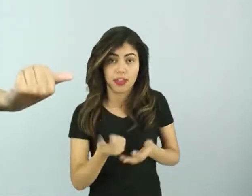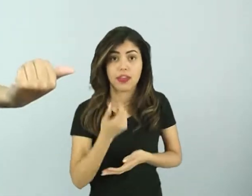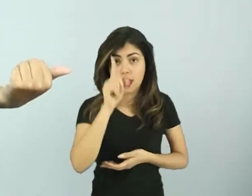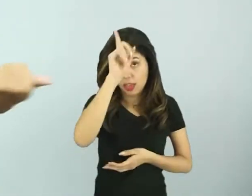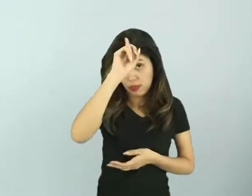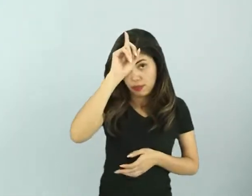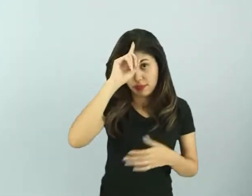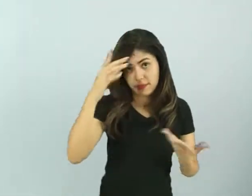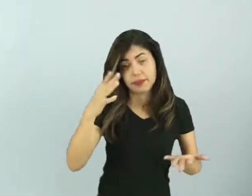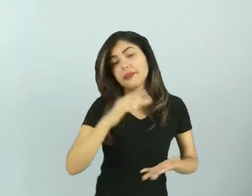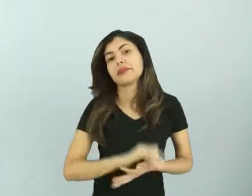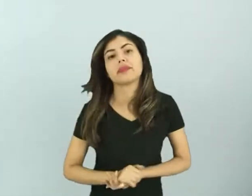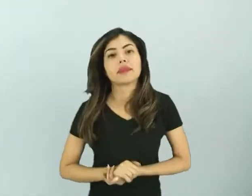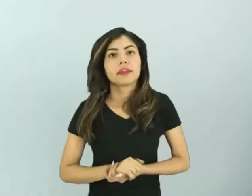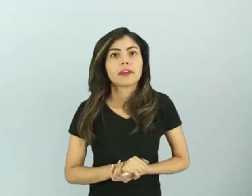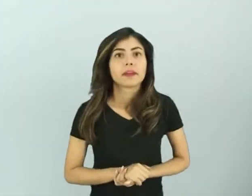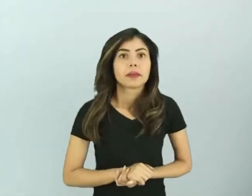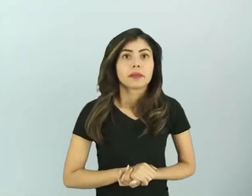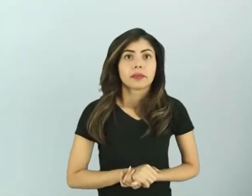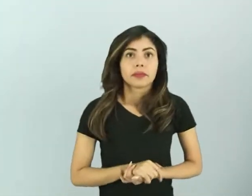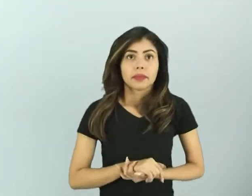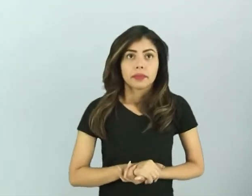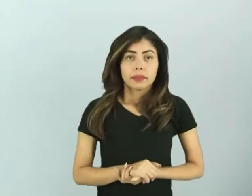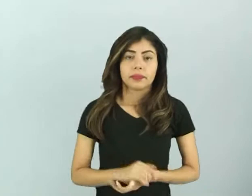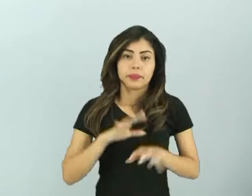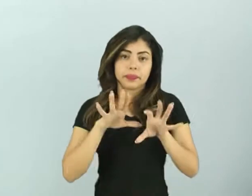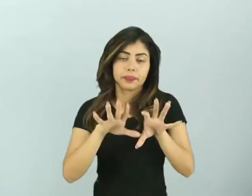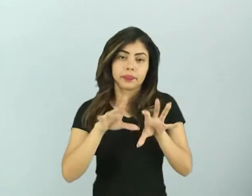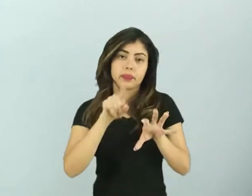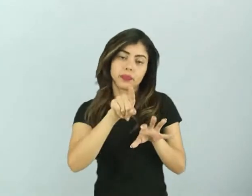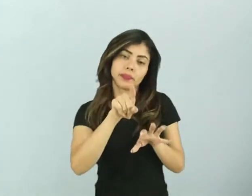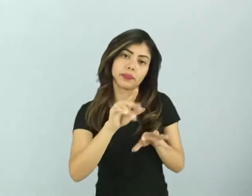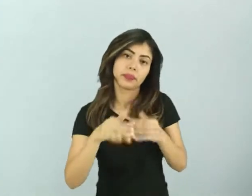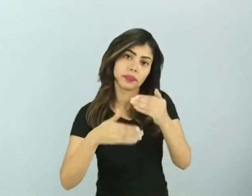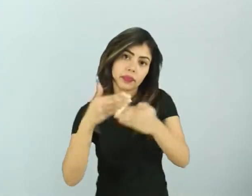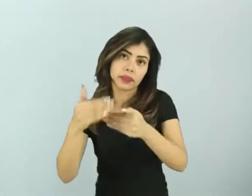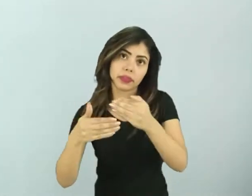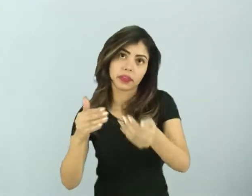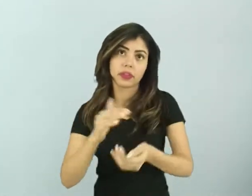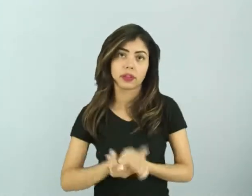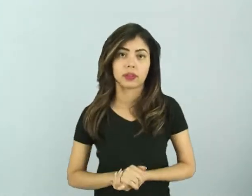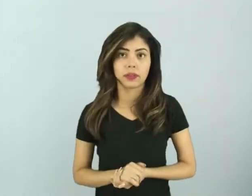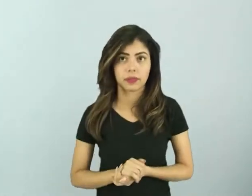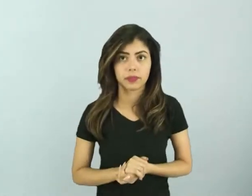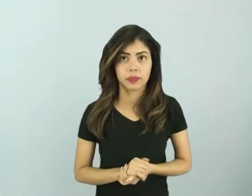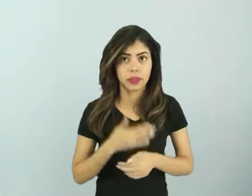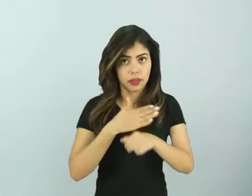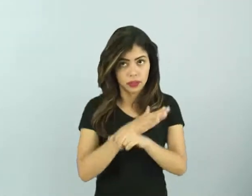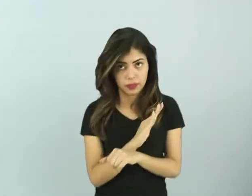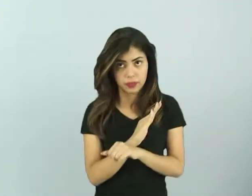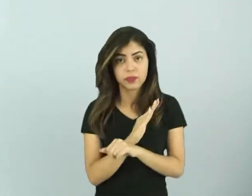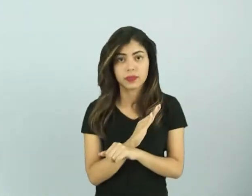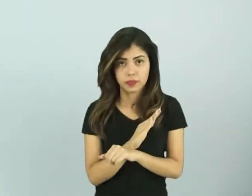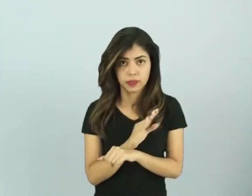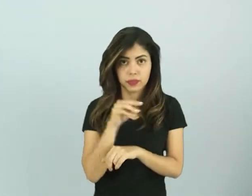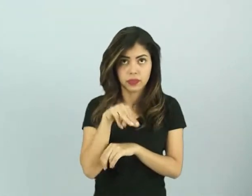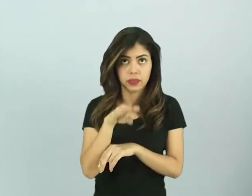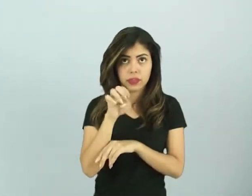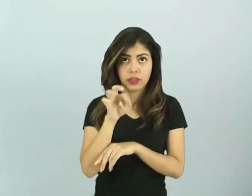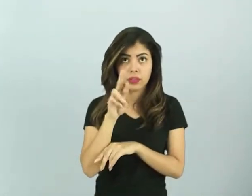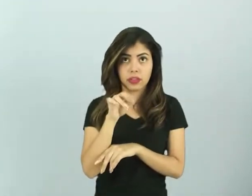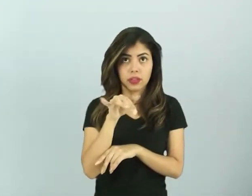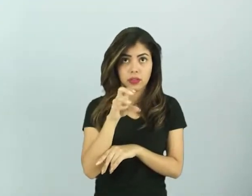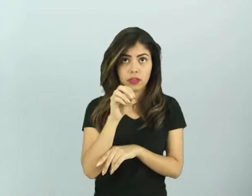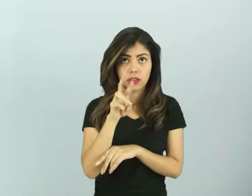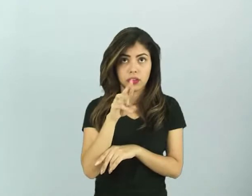sua maturidade. Então, nesse caso, no desenvolvimento indireto, ele passa por uma